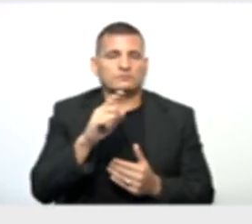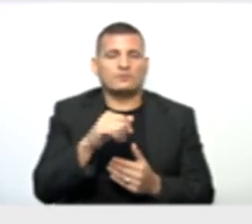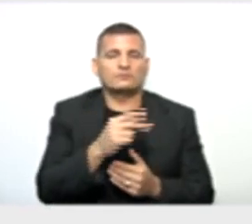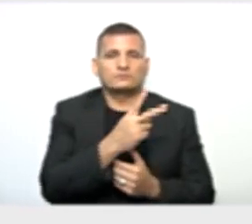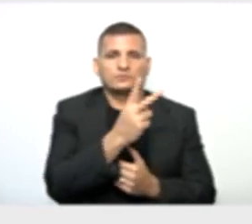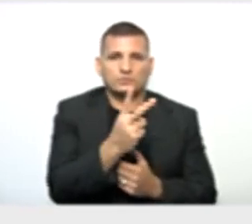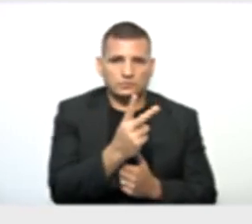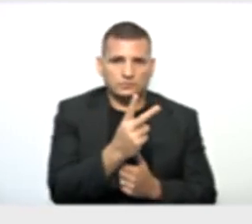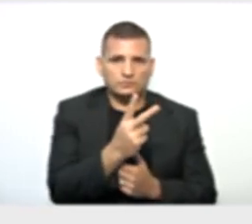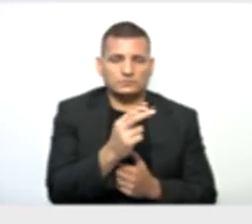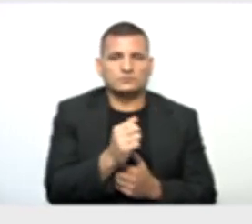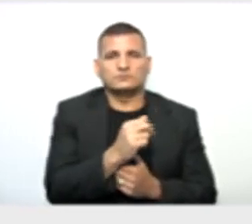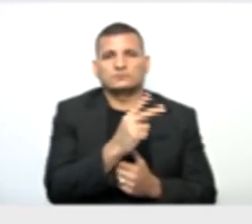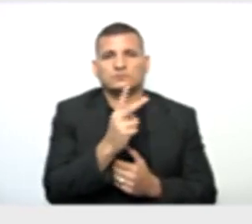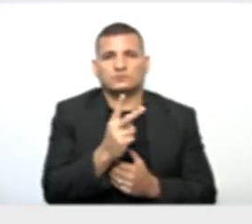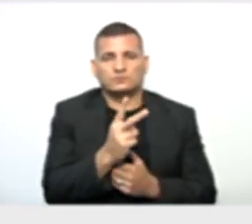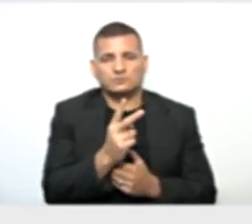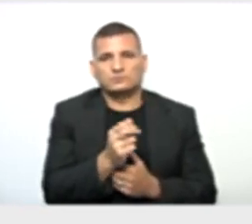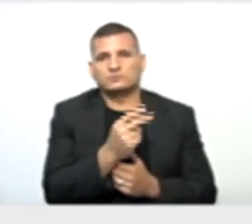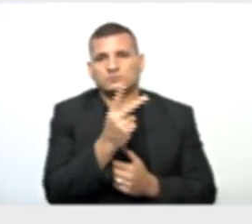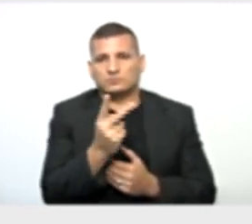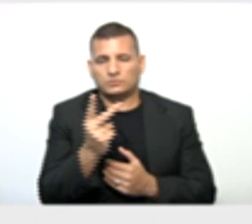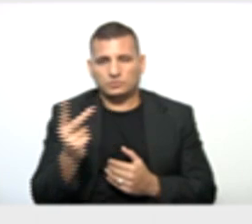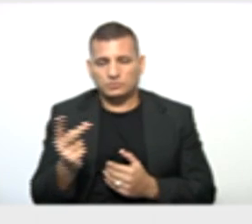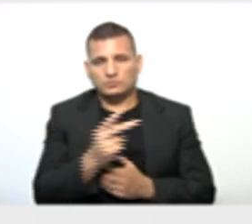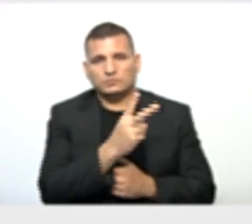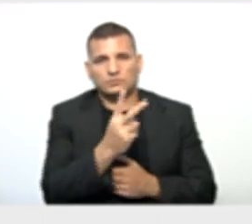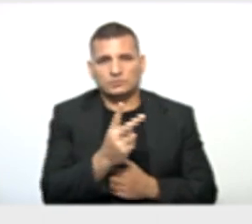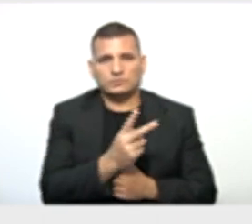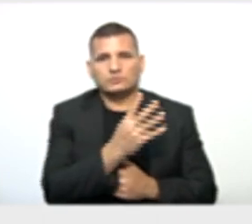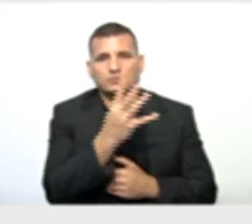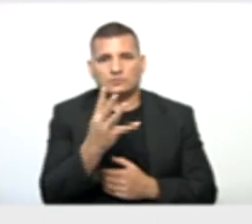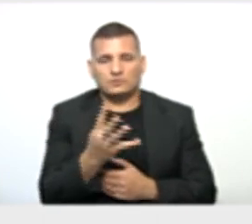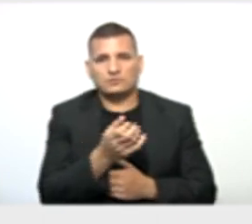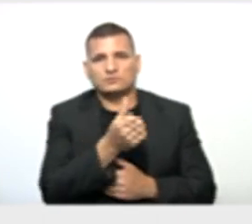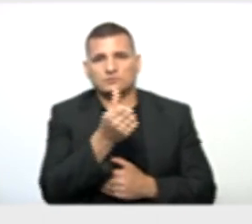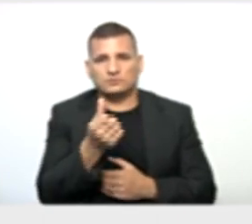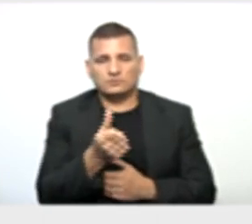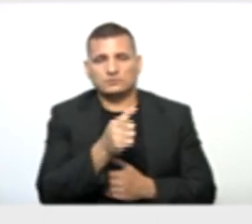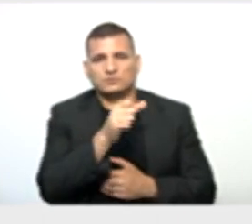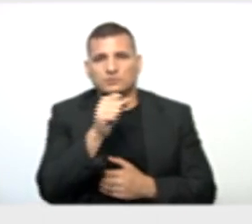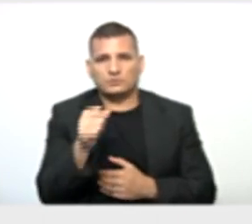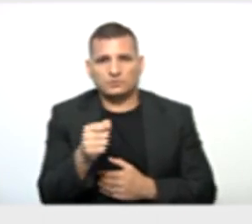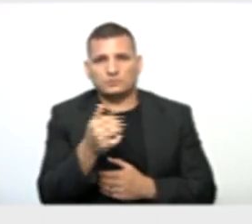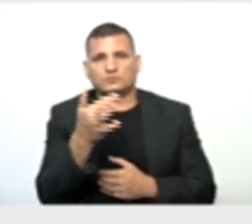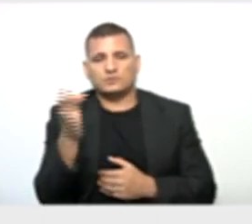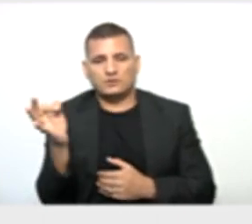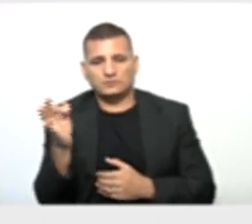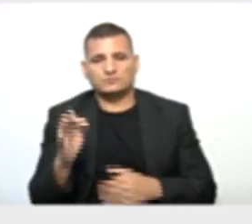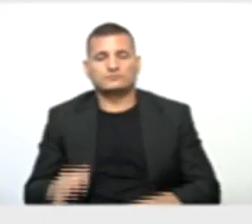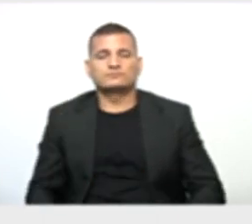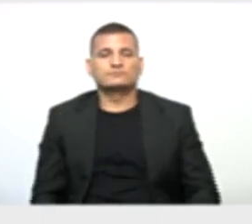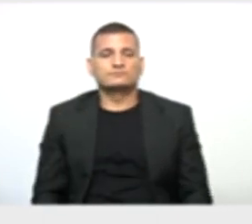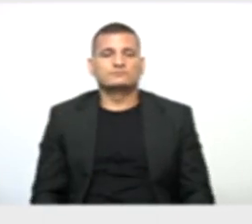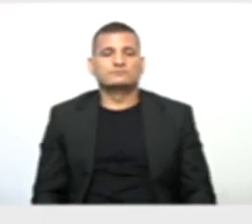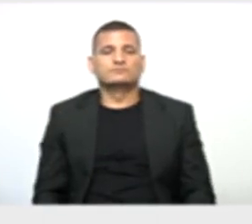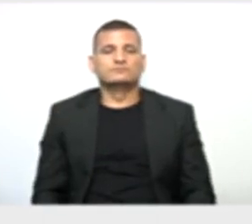1 até chegar em 10, só que de 2 em 2. Então, vai ser 1,